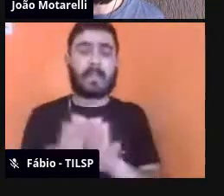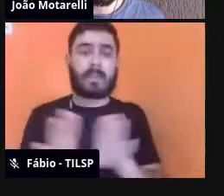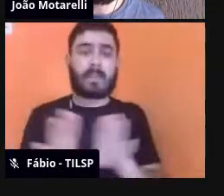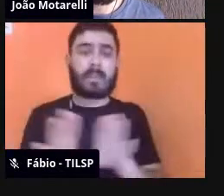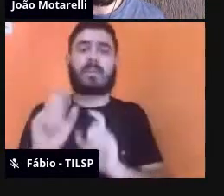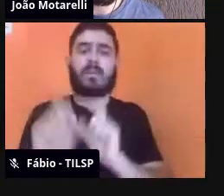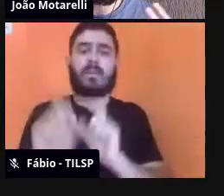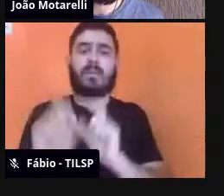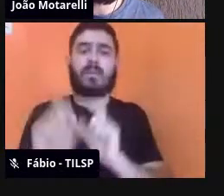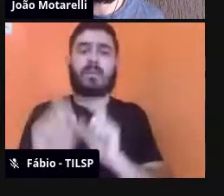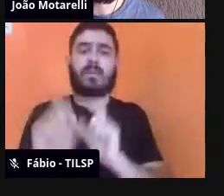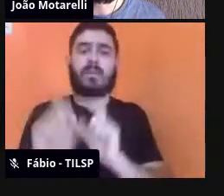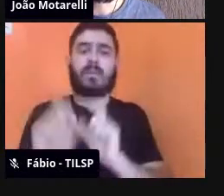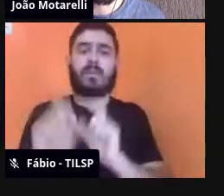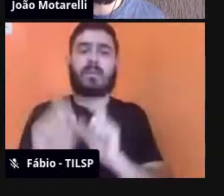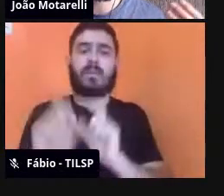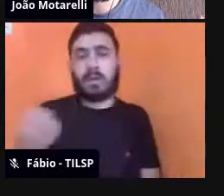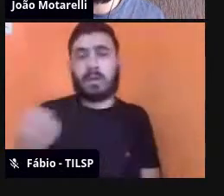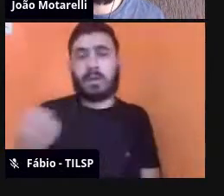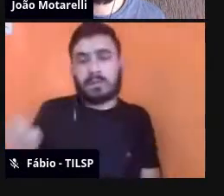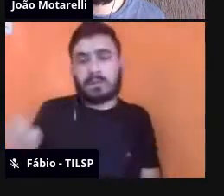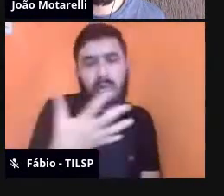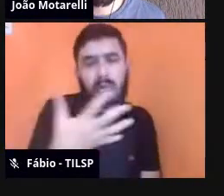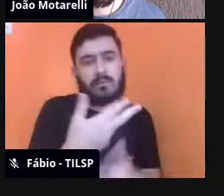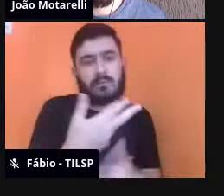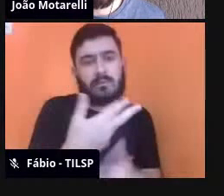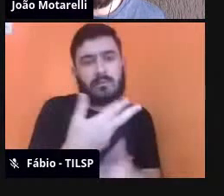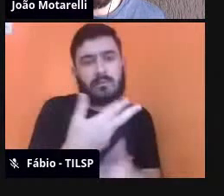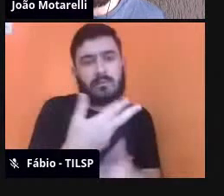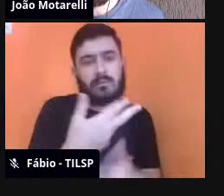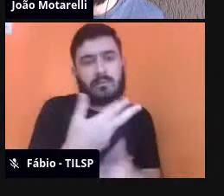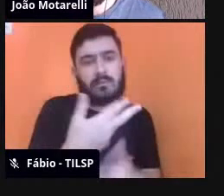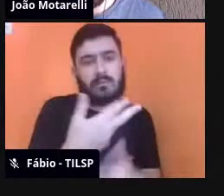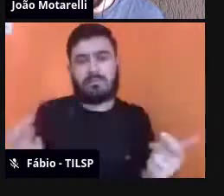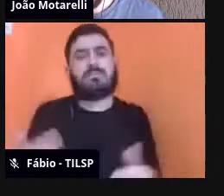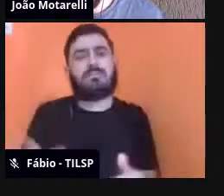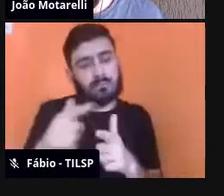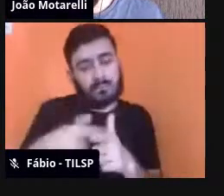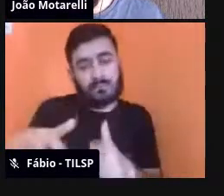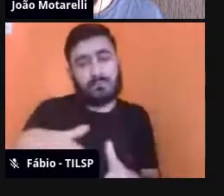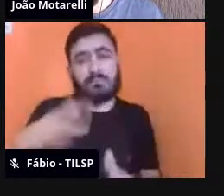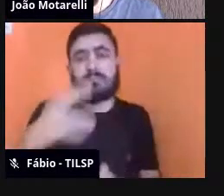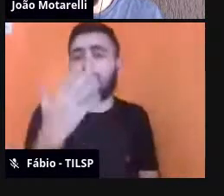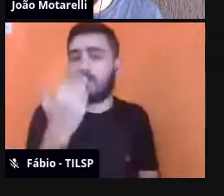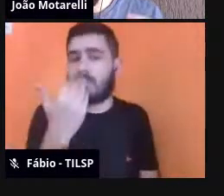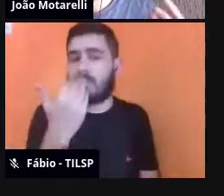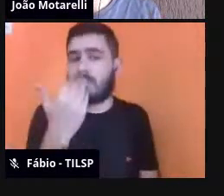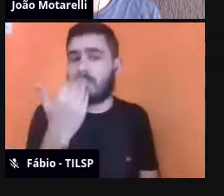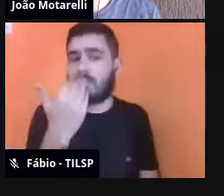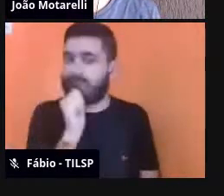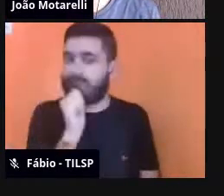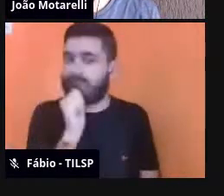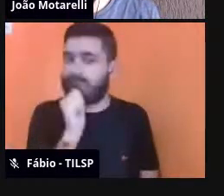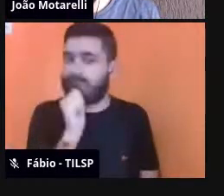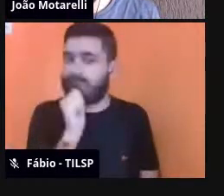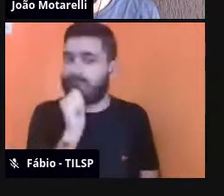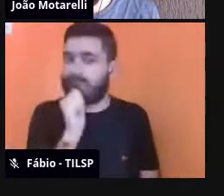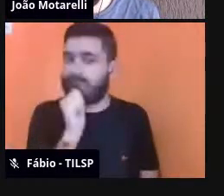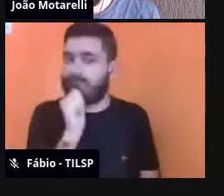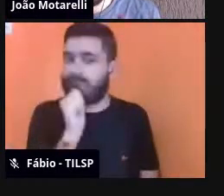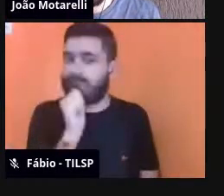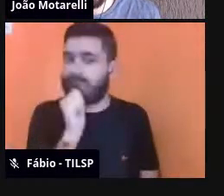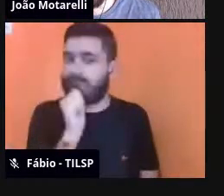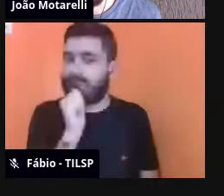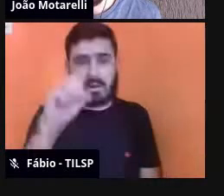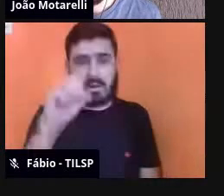alimentares, que ainda não estão dentro da DSM-5, ou seja, eles não têm um critério diagnóstico estabelecido